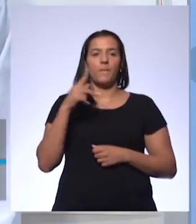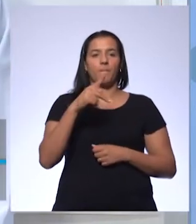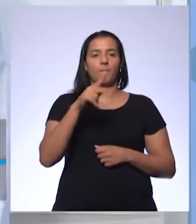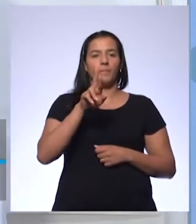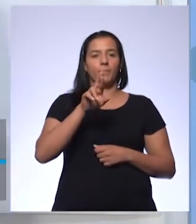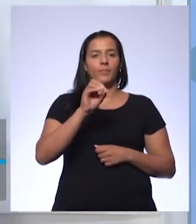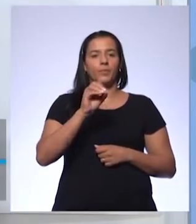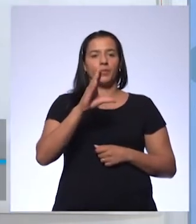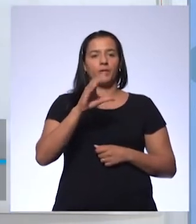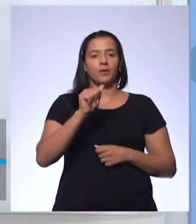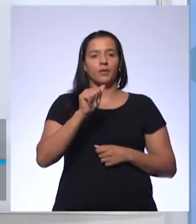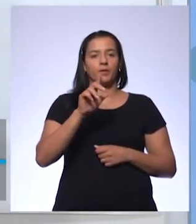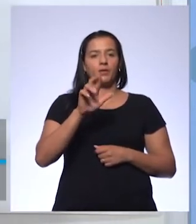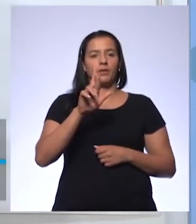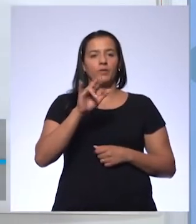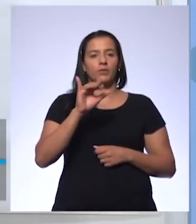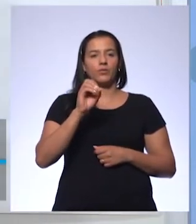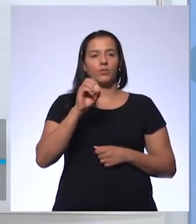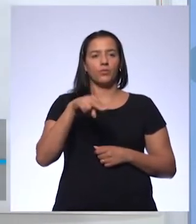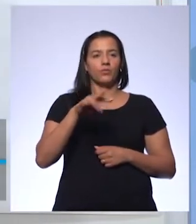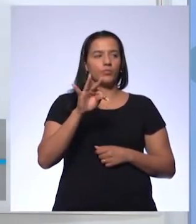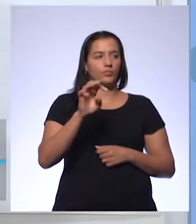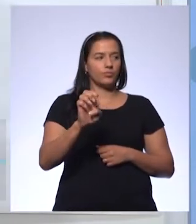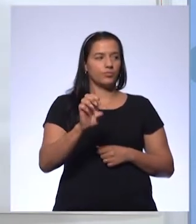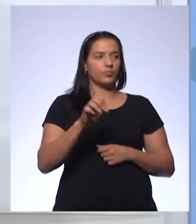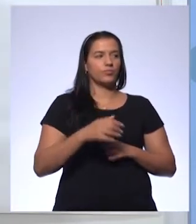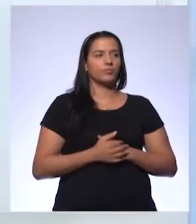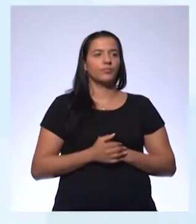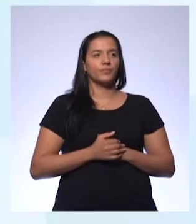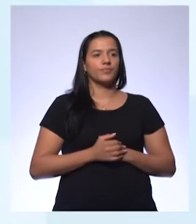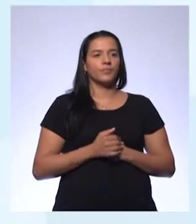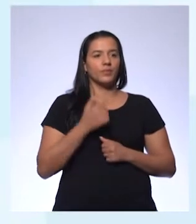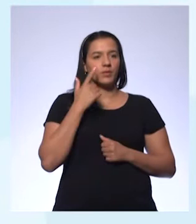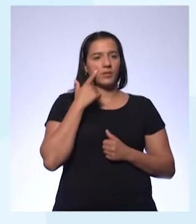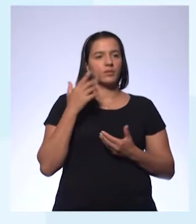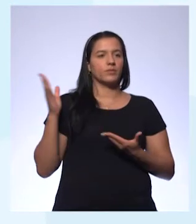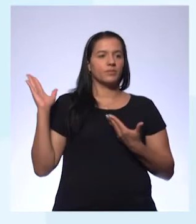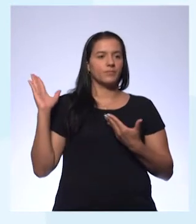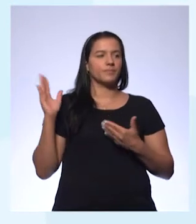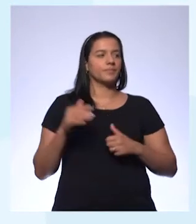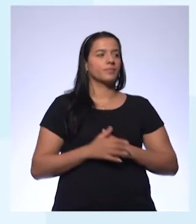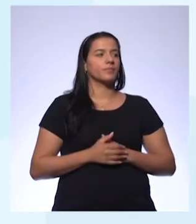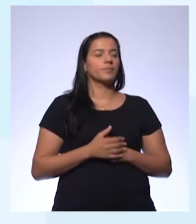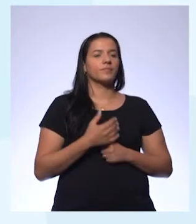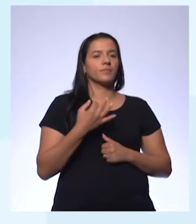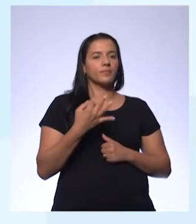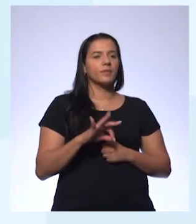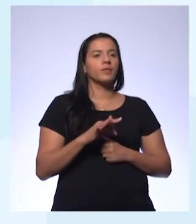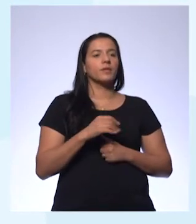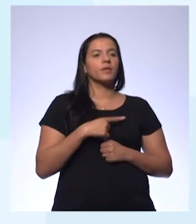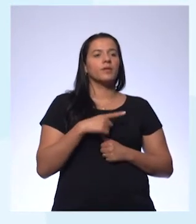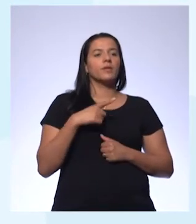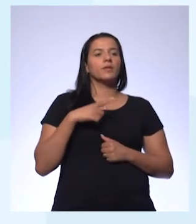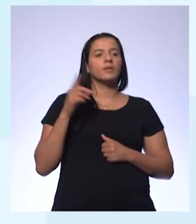procarionte, tá bom? Por favor, coloca para mim o slide. Isso, então essa é a procarionte, tá bom?